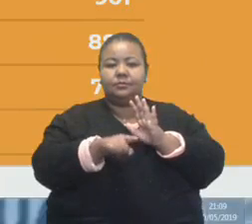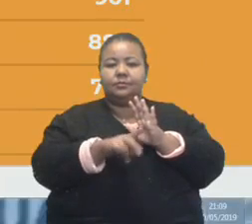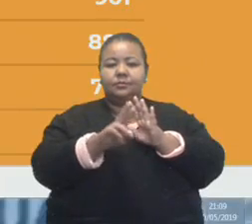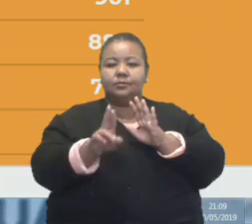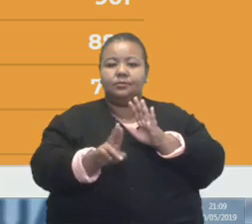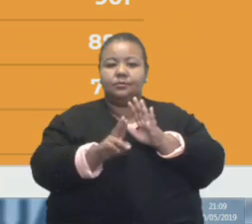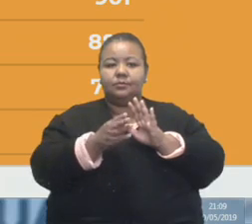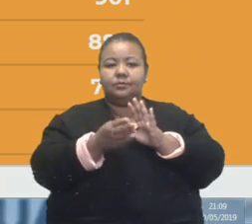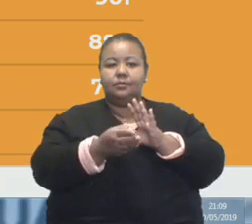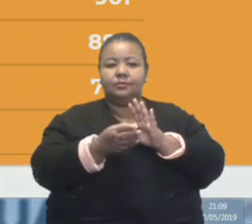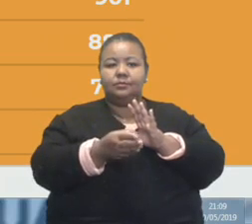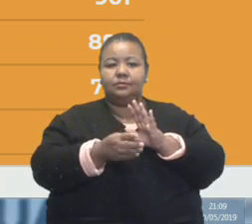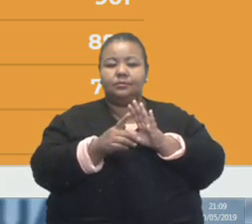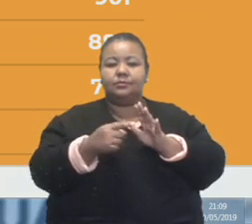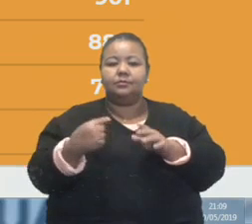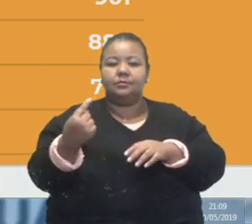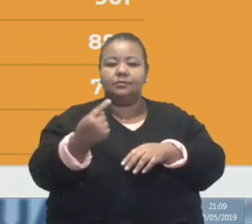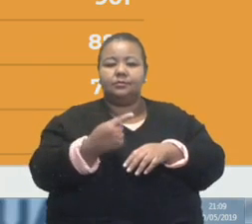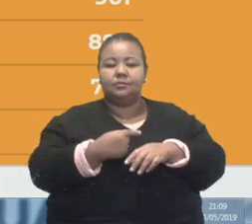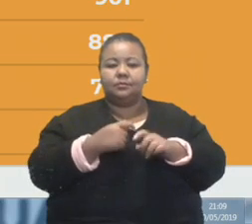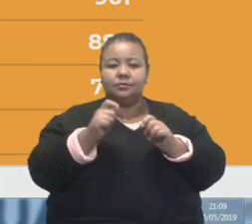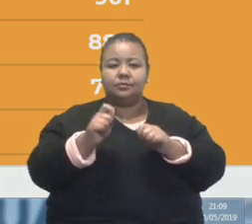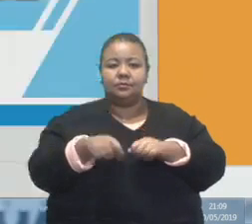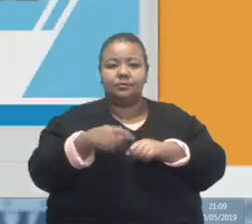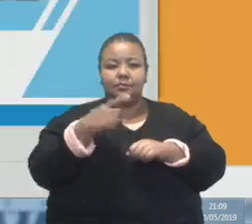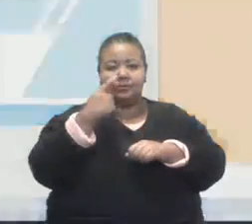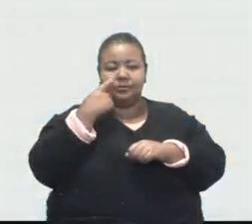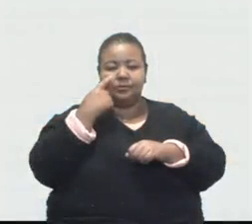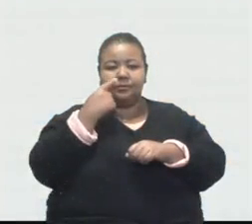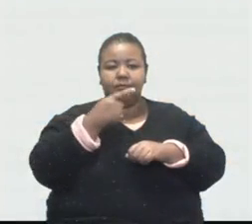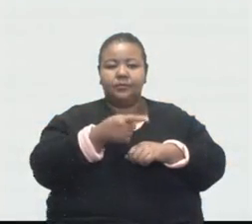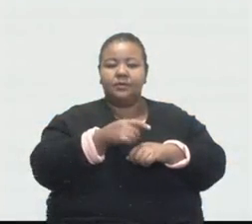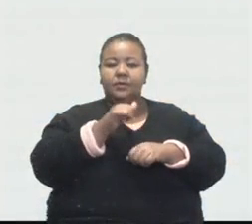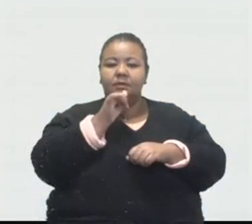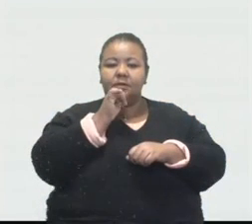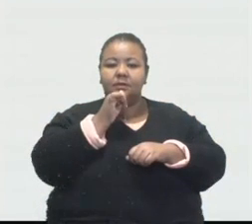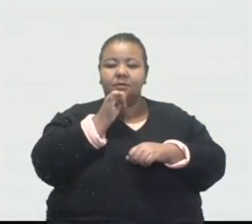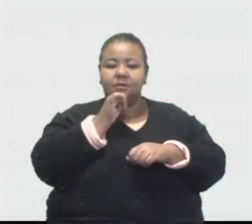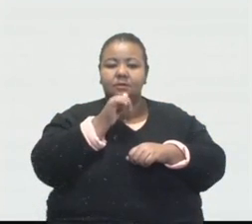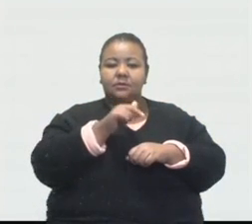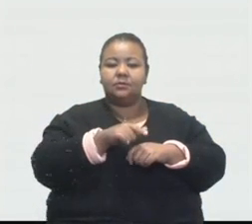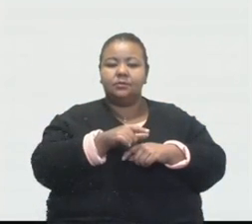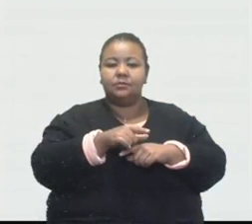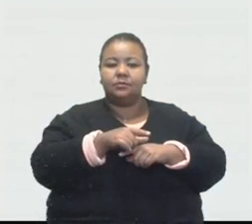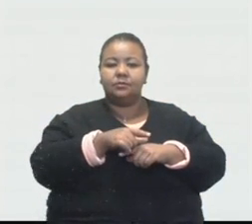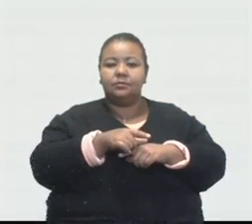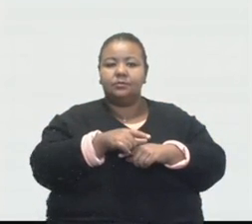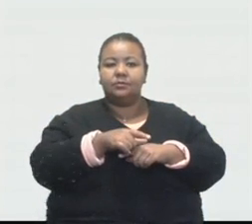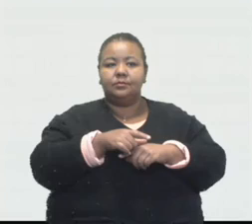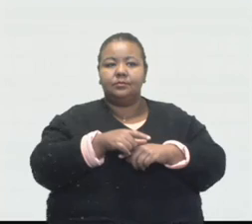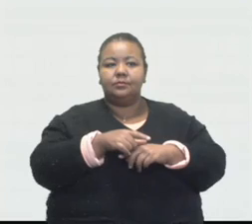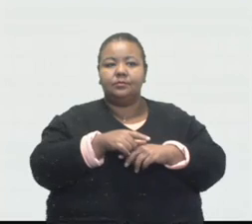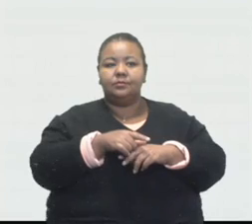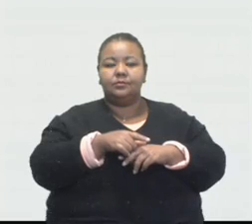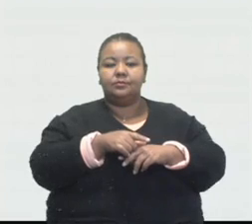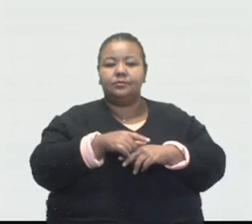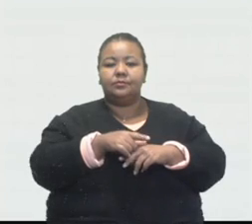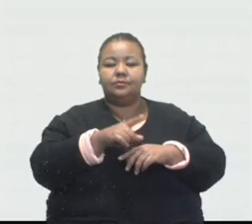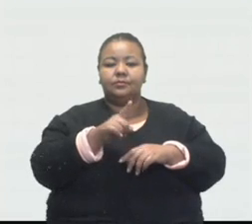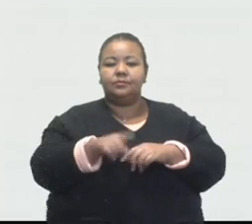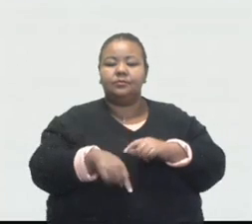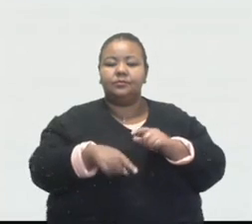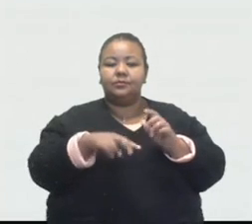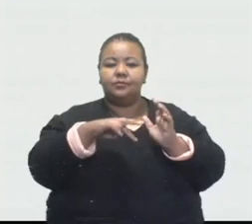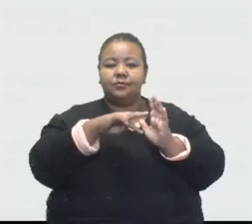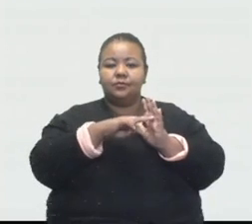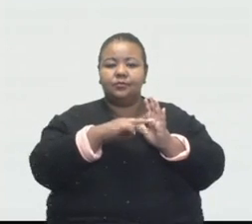trabalhado, que nós, como a gente pode observar nesses casos que são tratados, é que ele